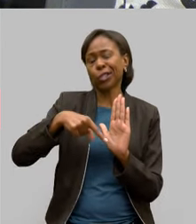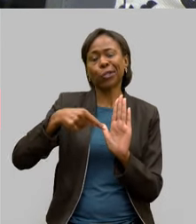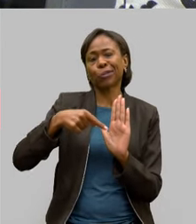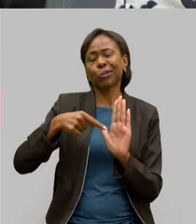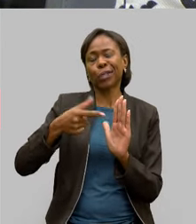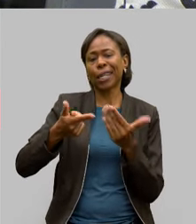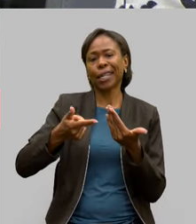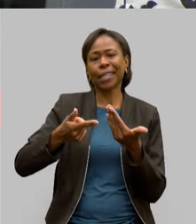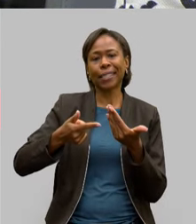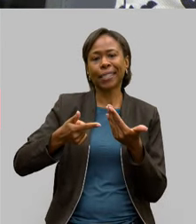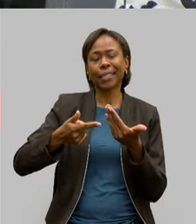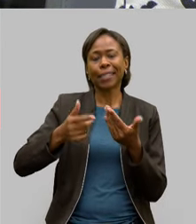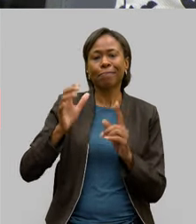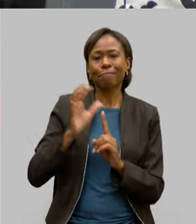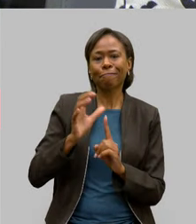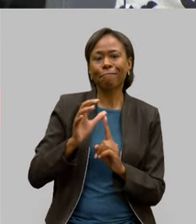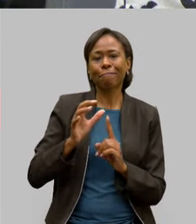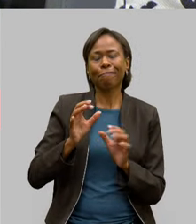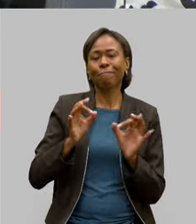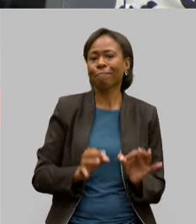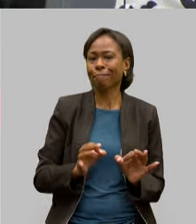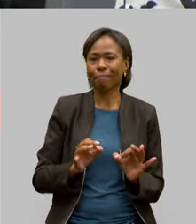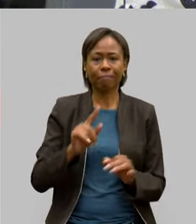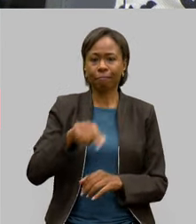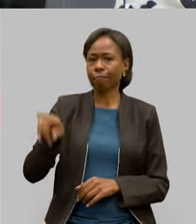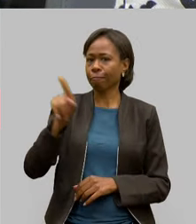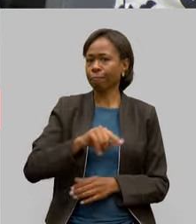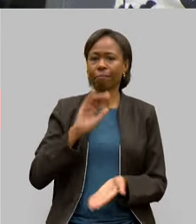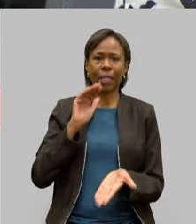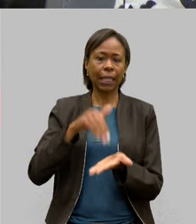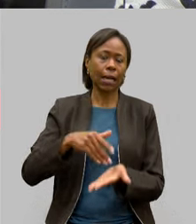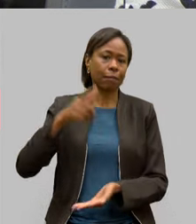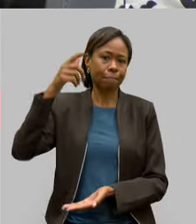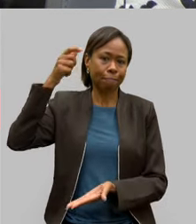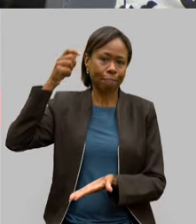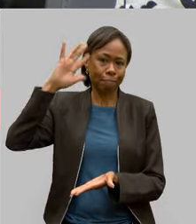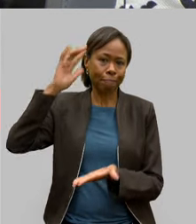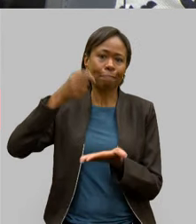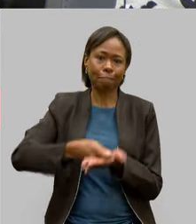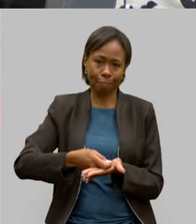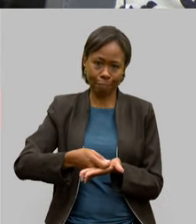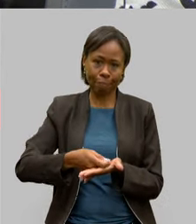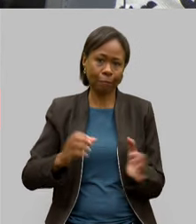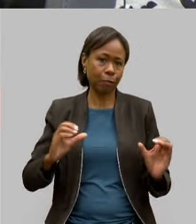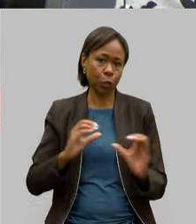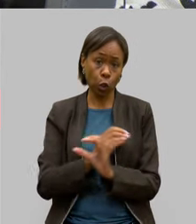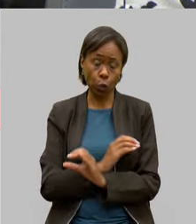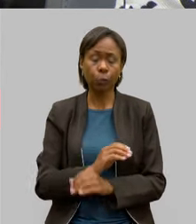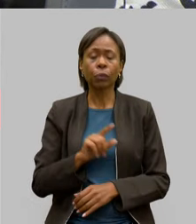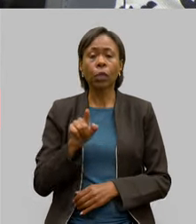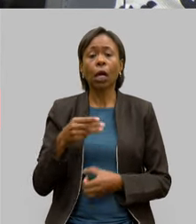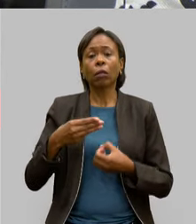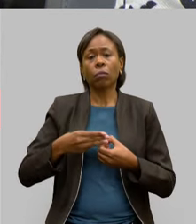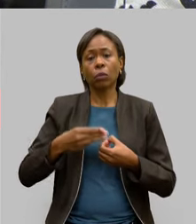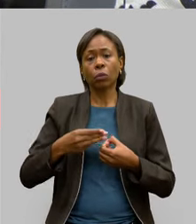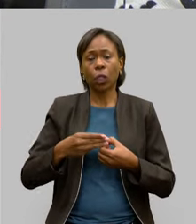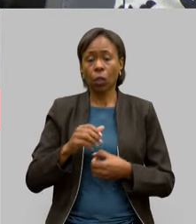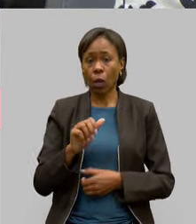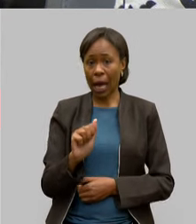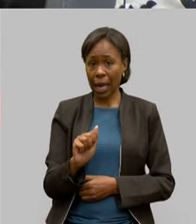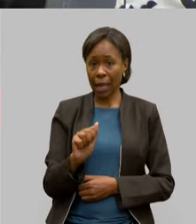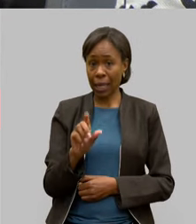referida lei até o julgamento definitivo eh e o município eh no pedido da Di